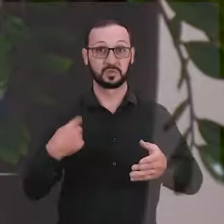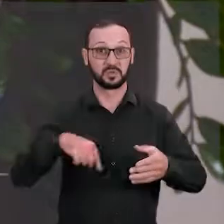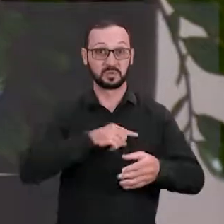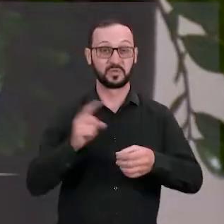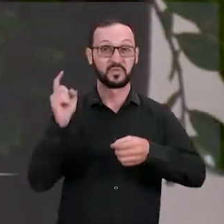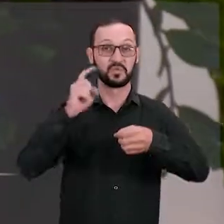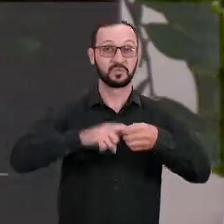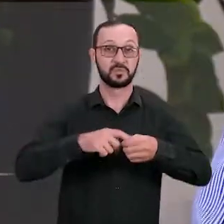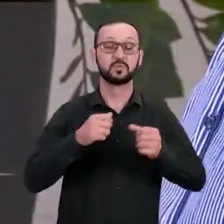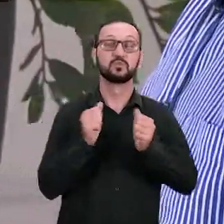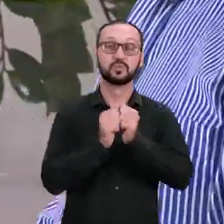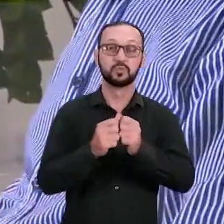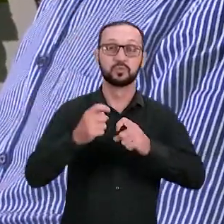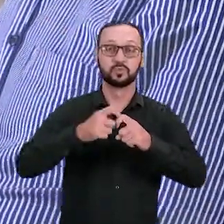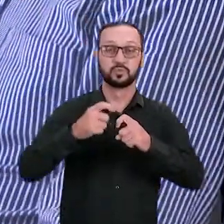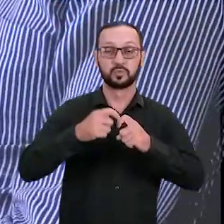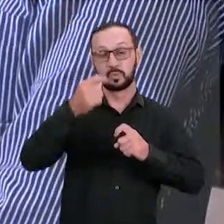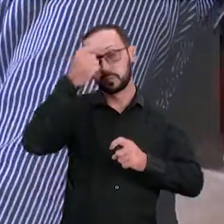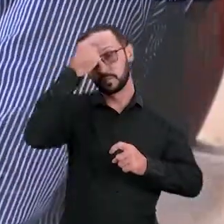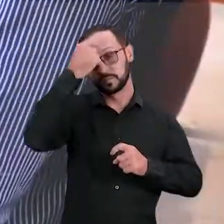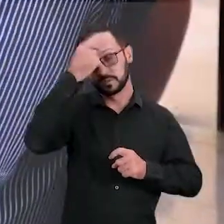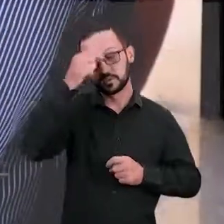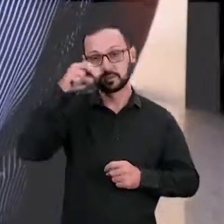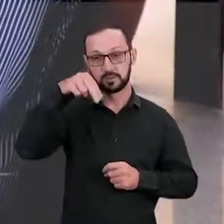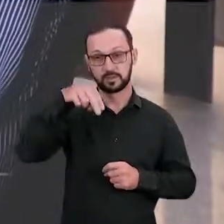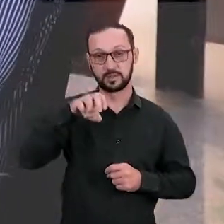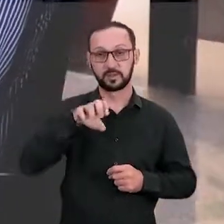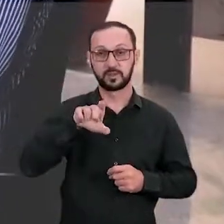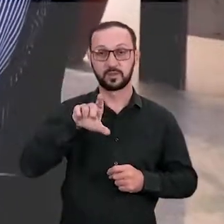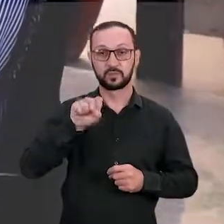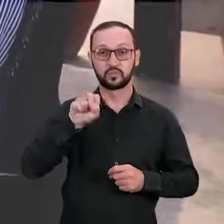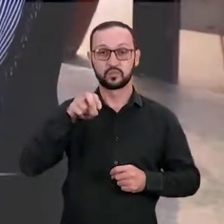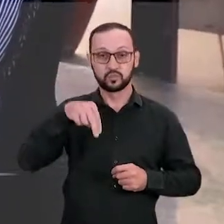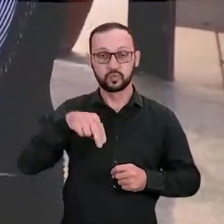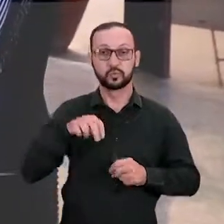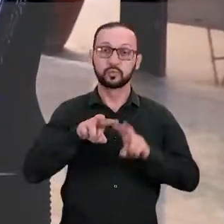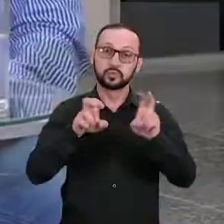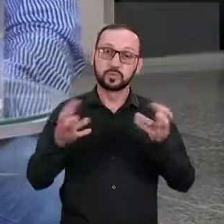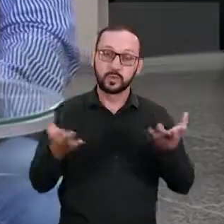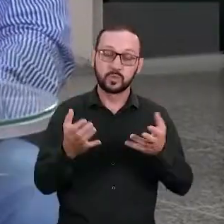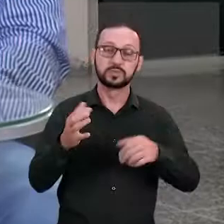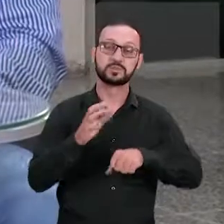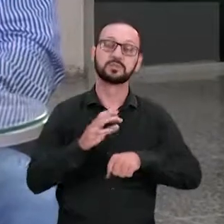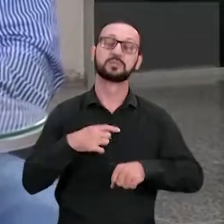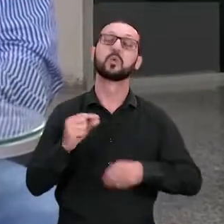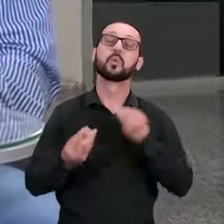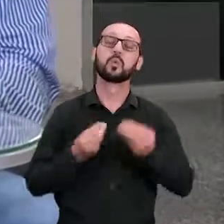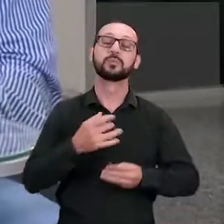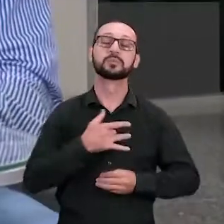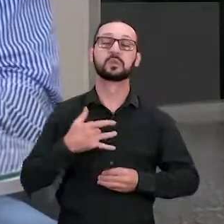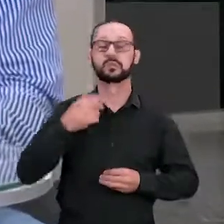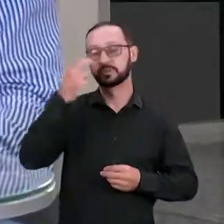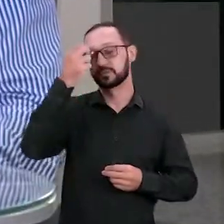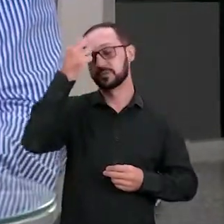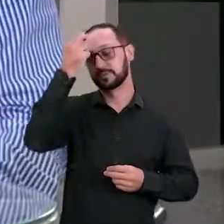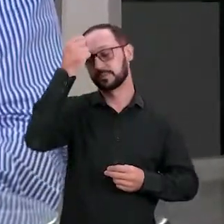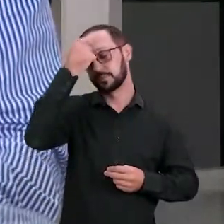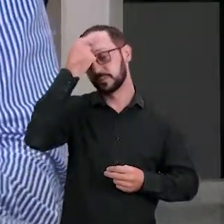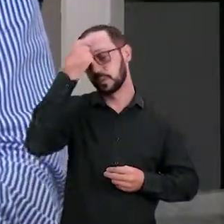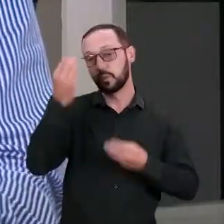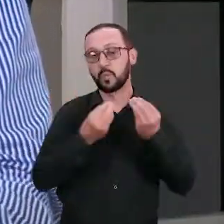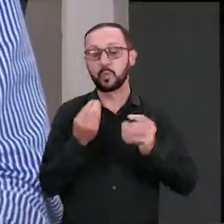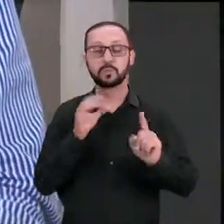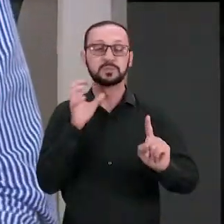Estamos de volta com o psiquiatra Nelson Neves Farias, falando sobre saúde mental. Doutor, quais as consequências